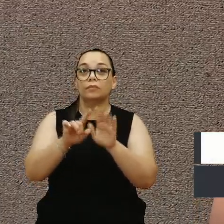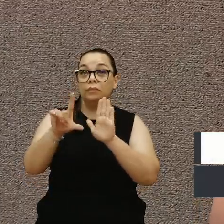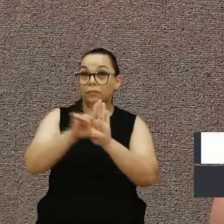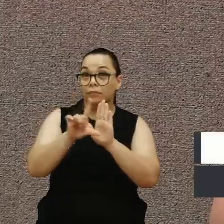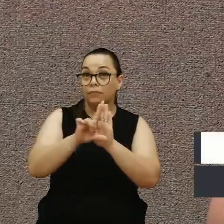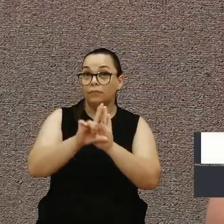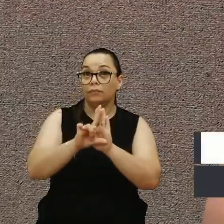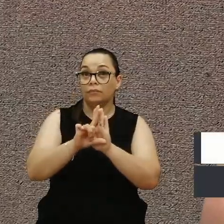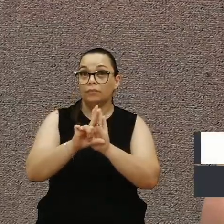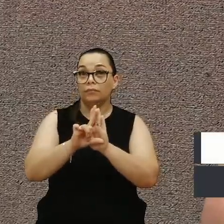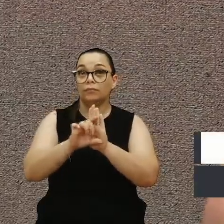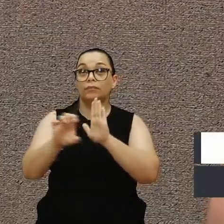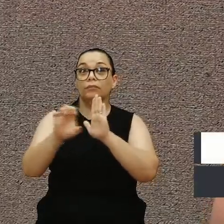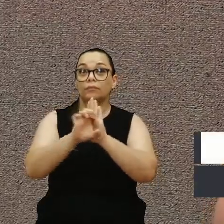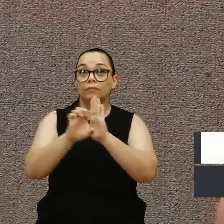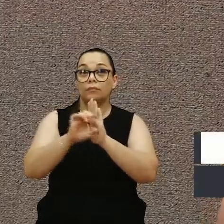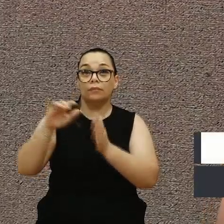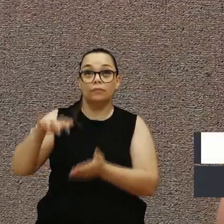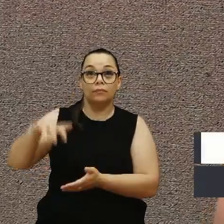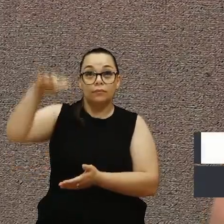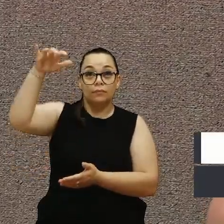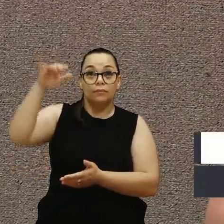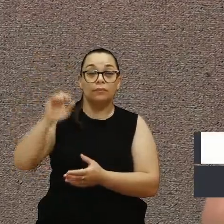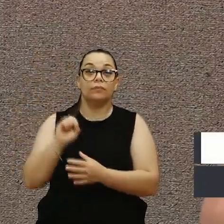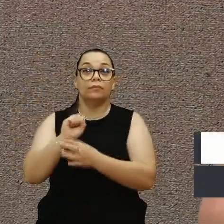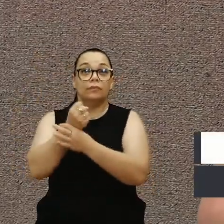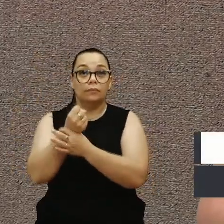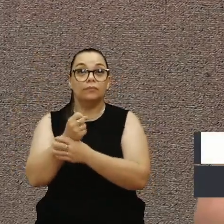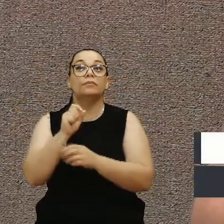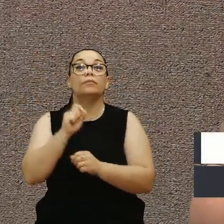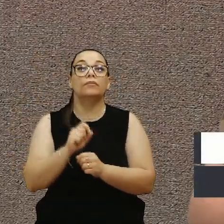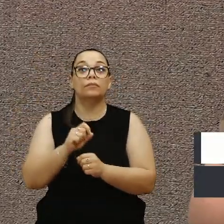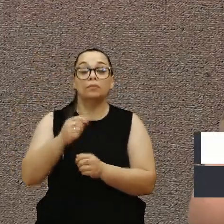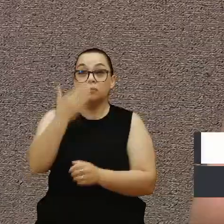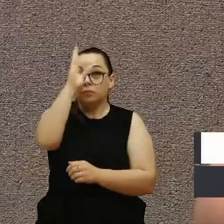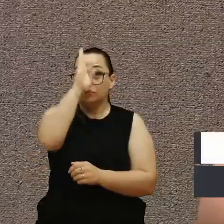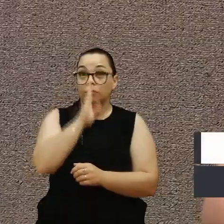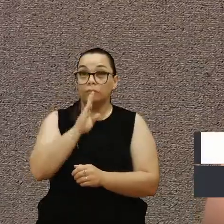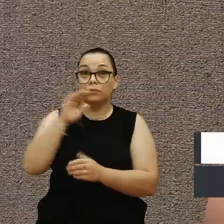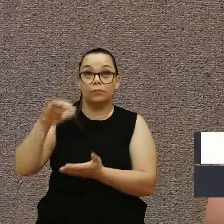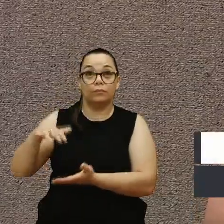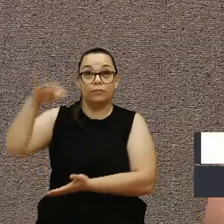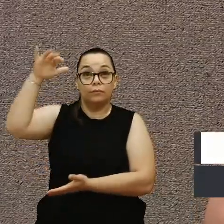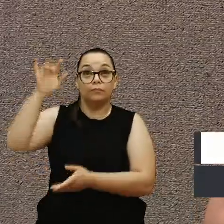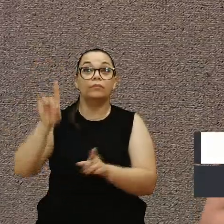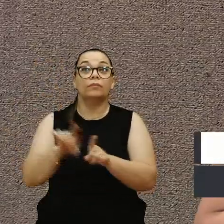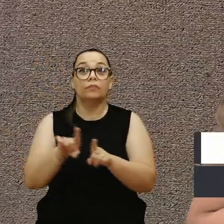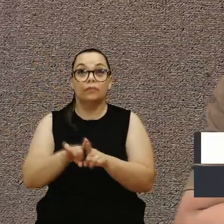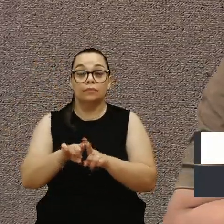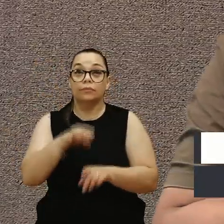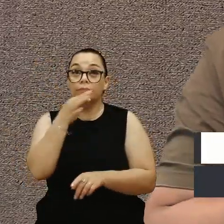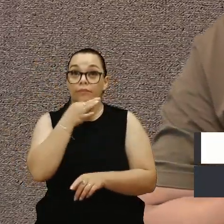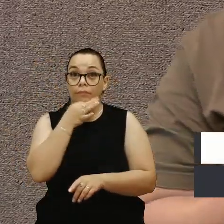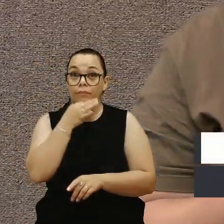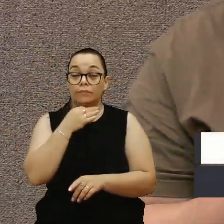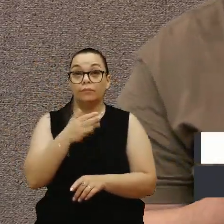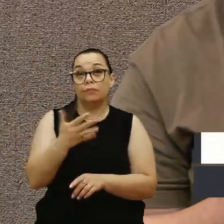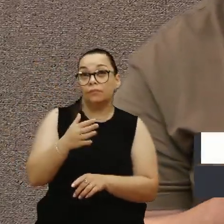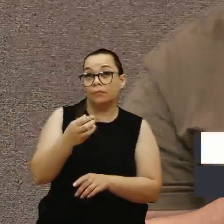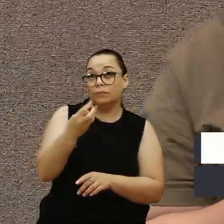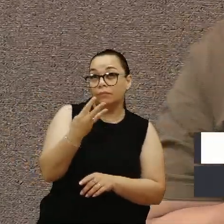é o Estatuto do Idoso, que garante a gratuidade para o idoso, considerando que, inclusive, em Caxias do Sul, nós temos cerca de